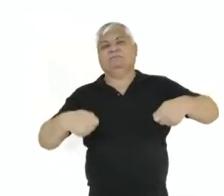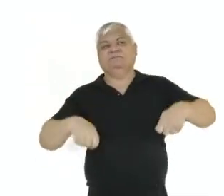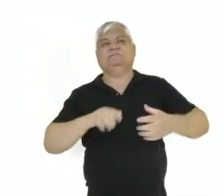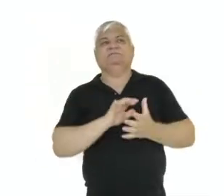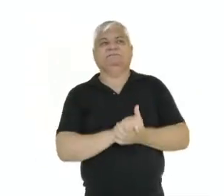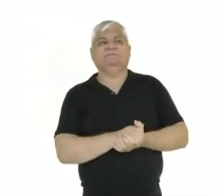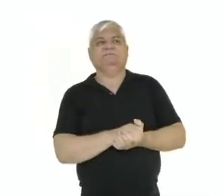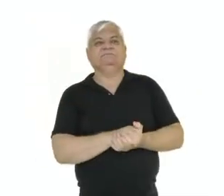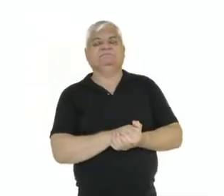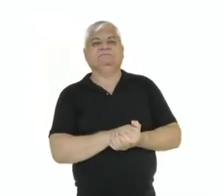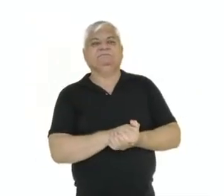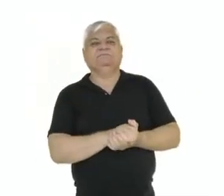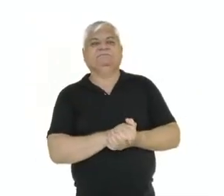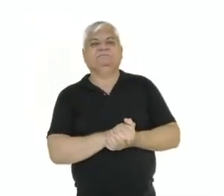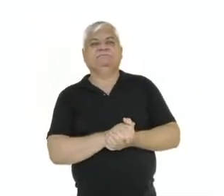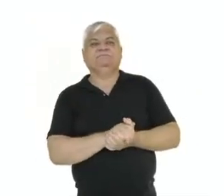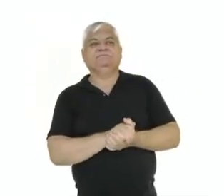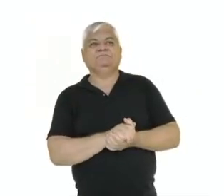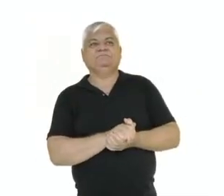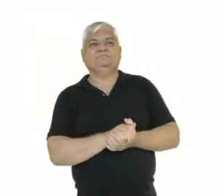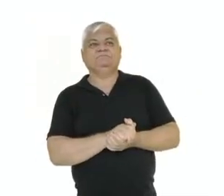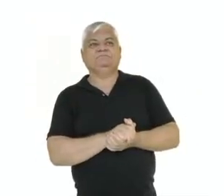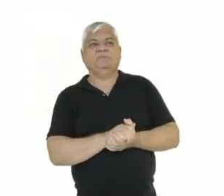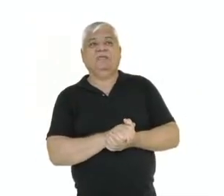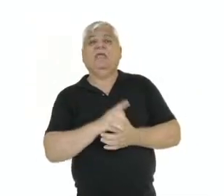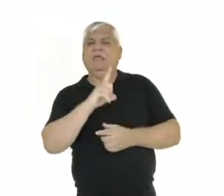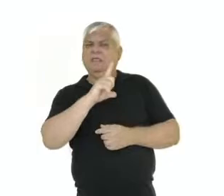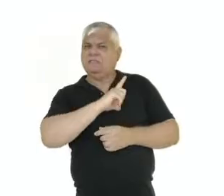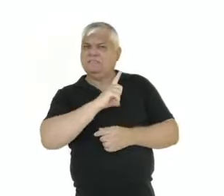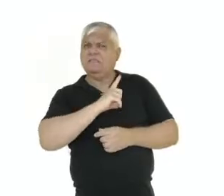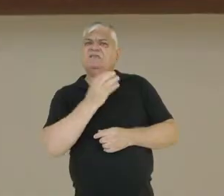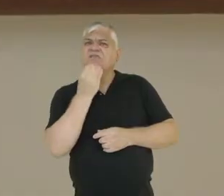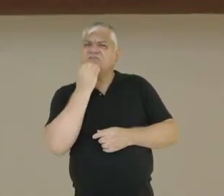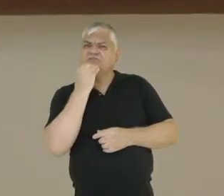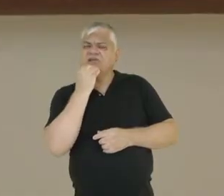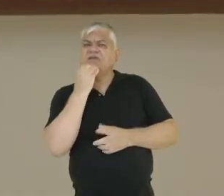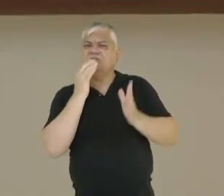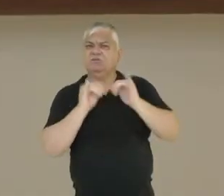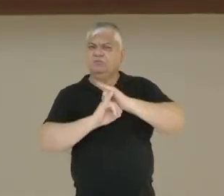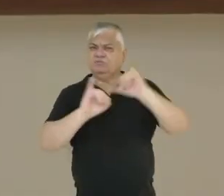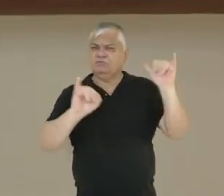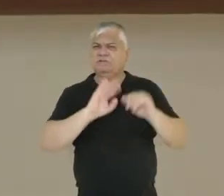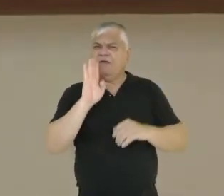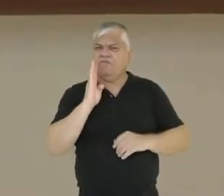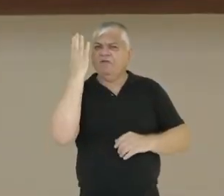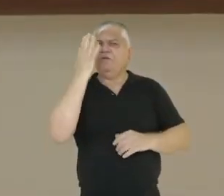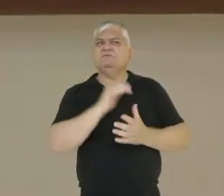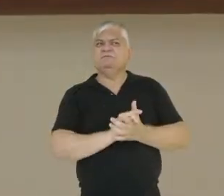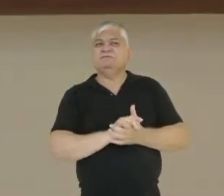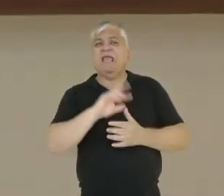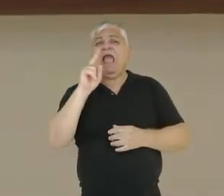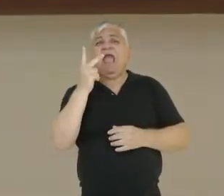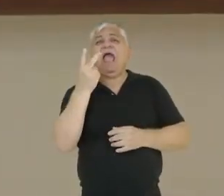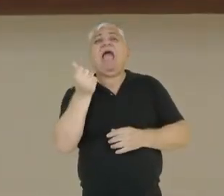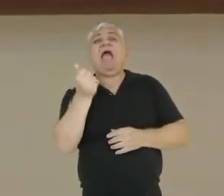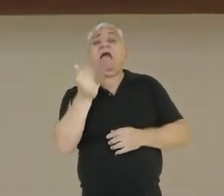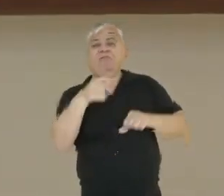Vamos ver ali. Há chances de que a notícia seja falsa. Há chances